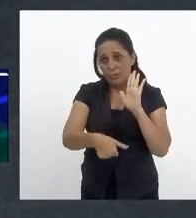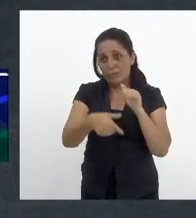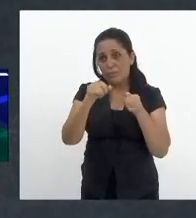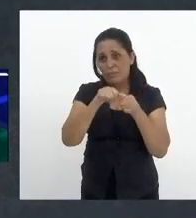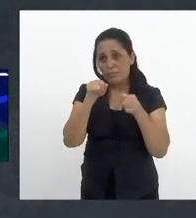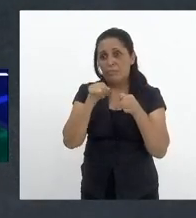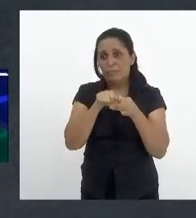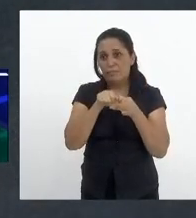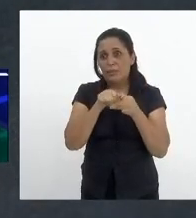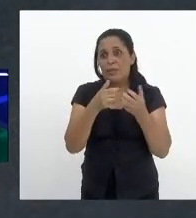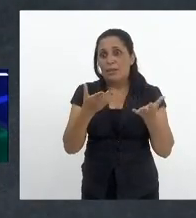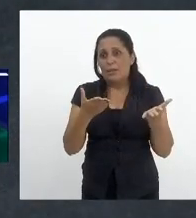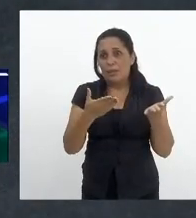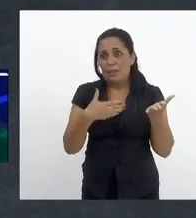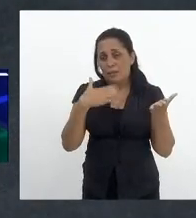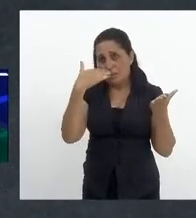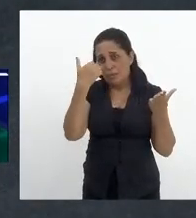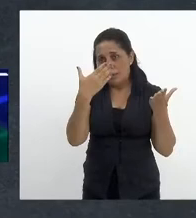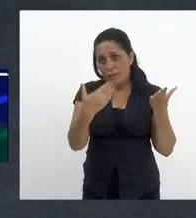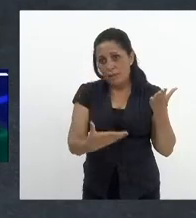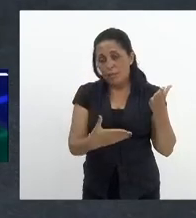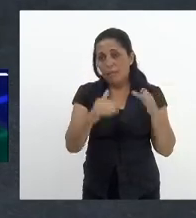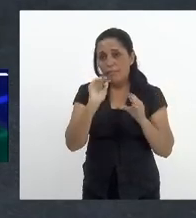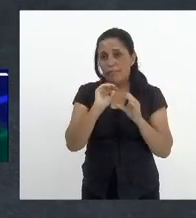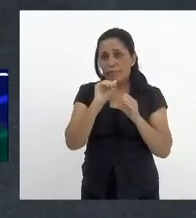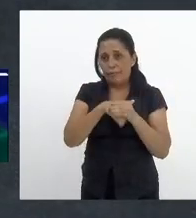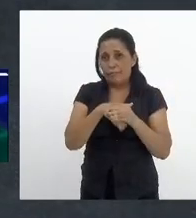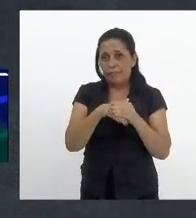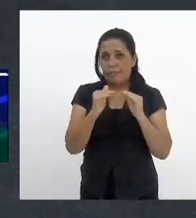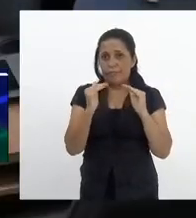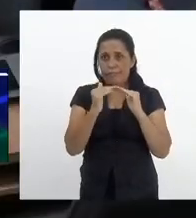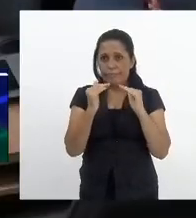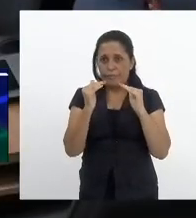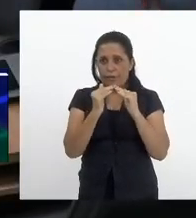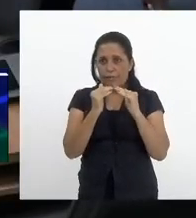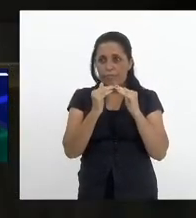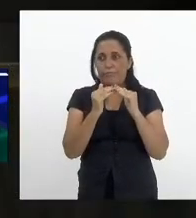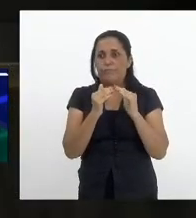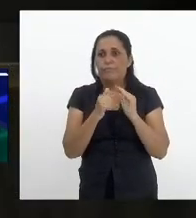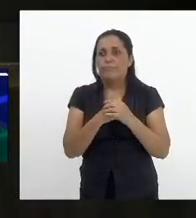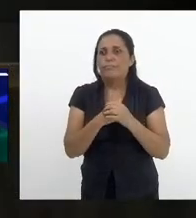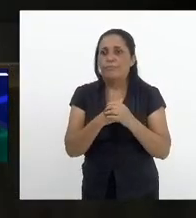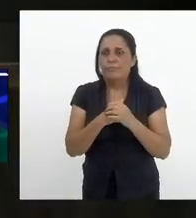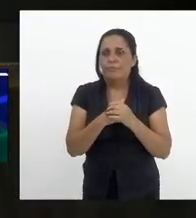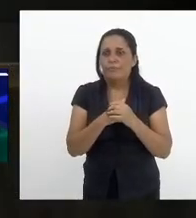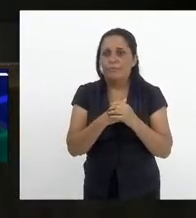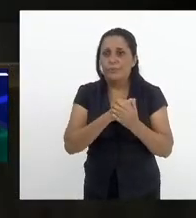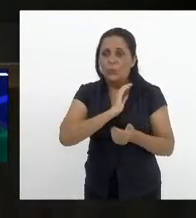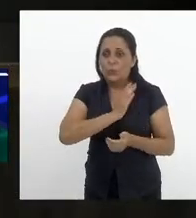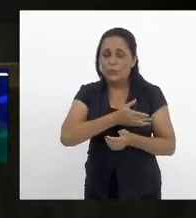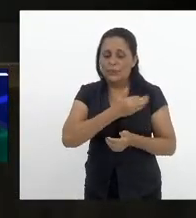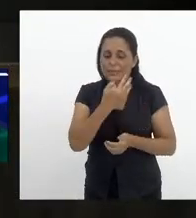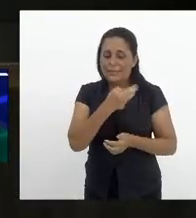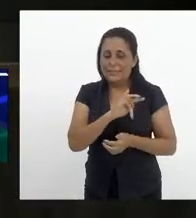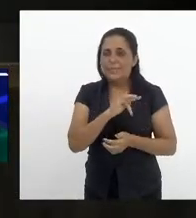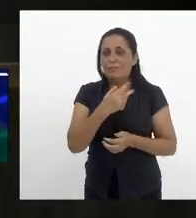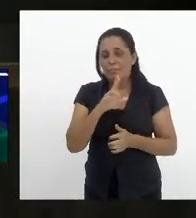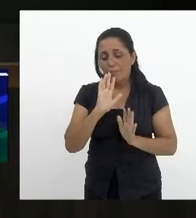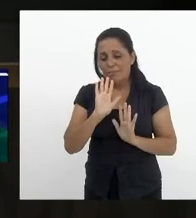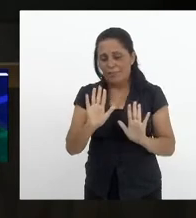ser cumprido, no mérito, eu voto favorável, senhor presidente. Um coração doído, mas